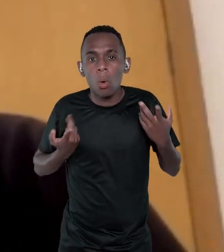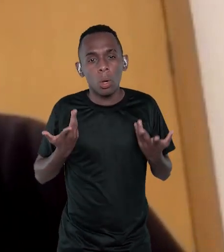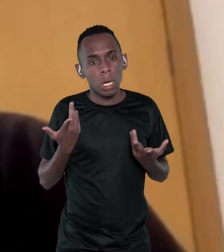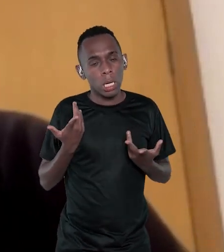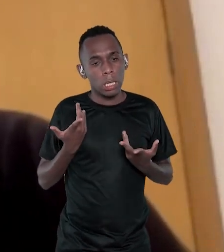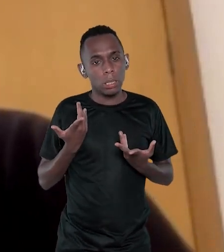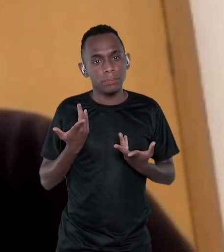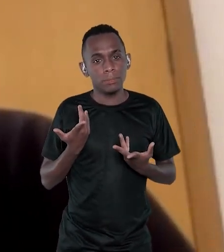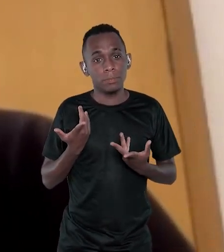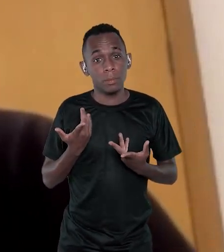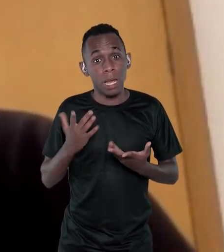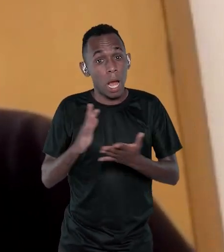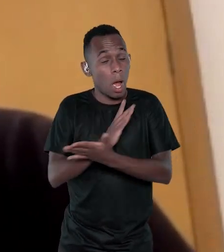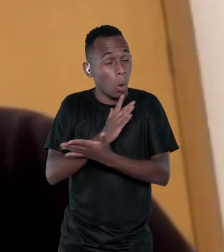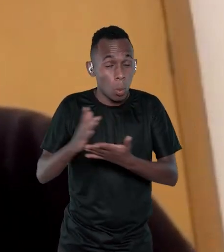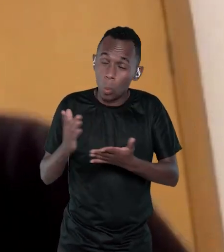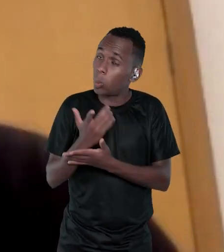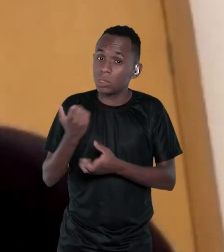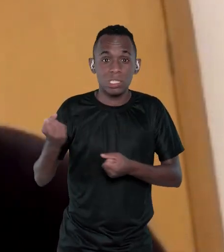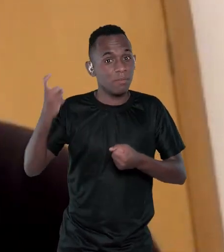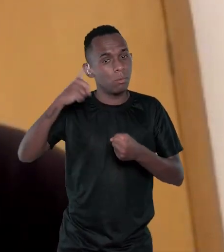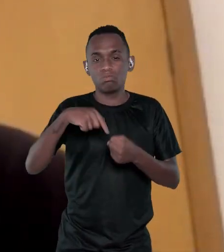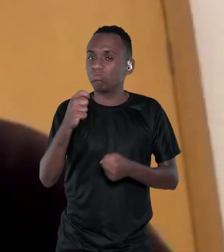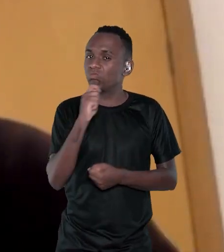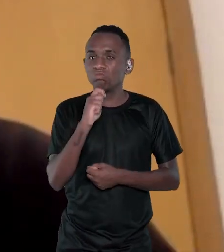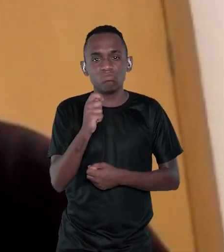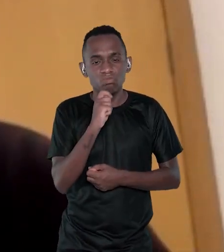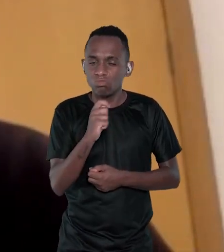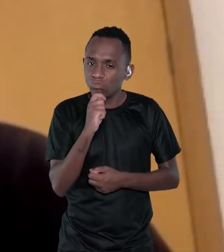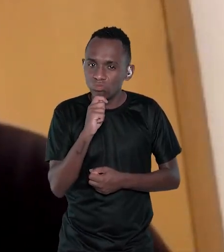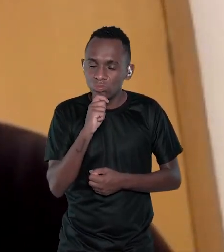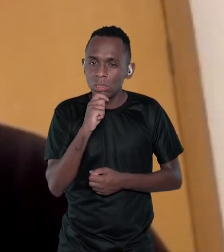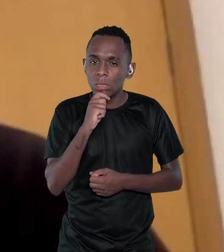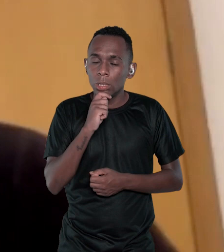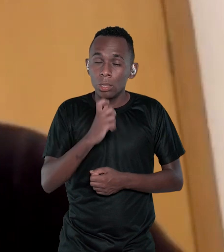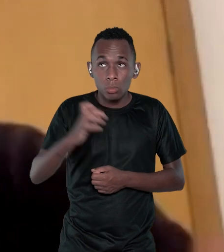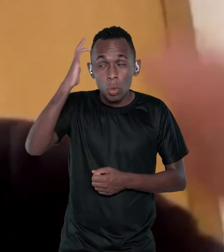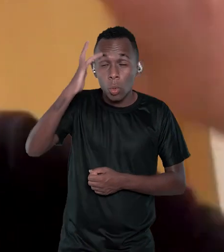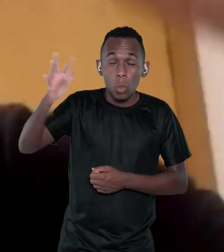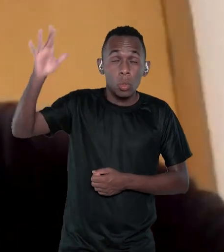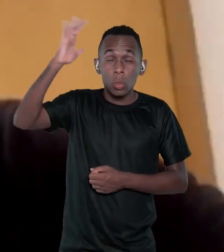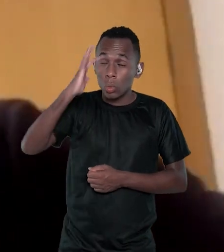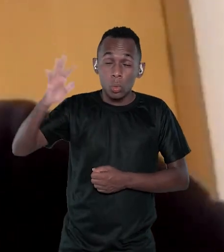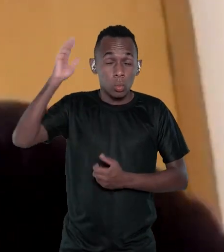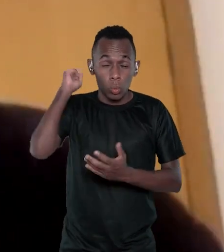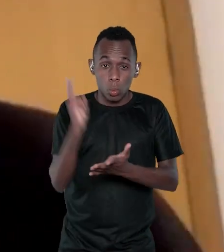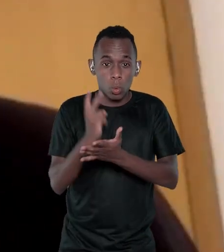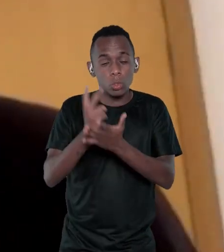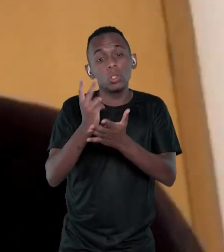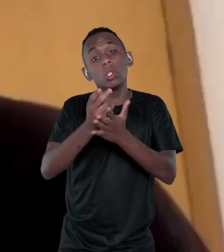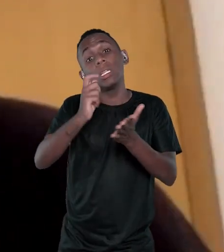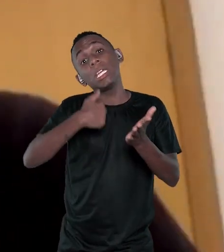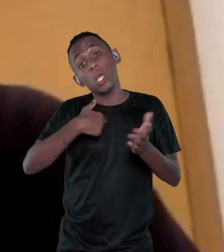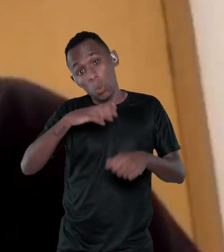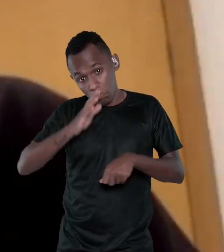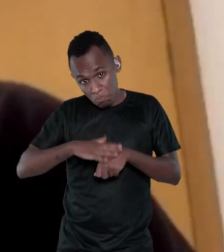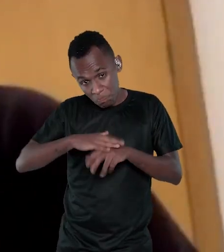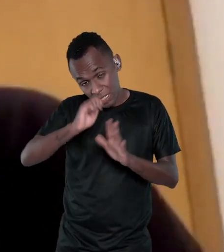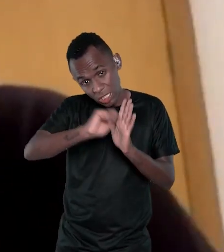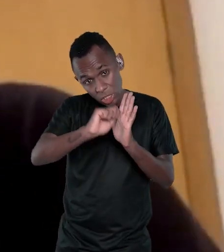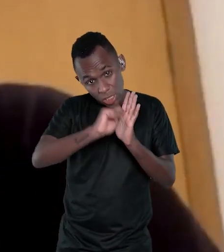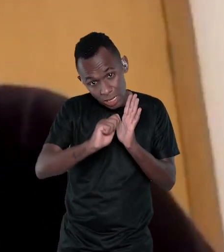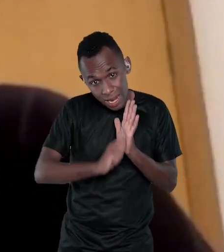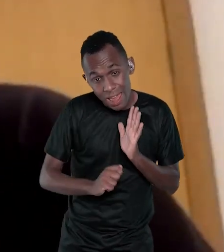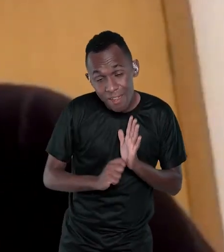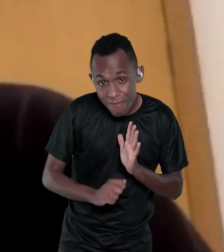alucinógenas, e alguns nem voltaram até hoje dessa viagem. E